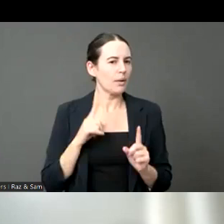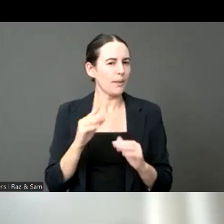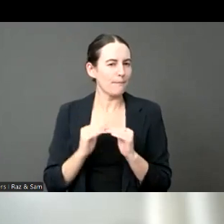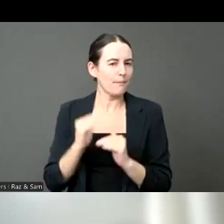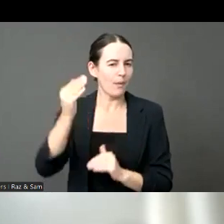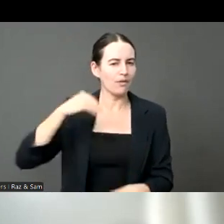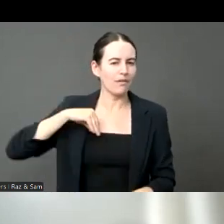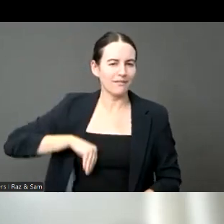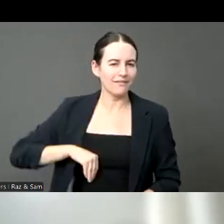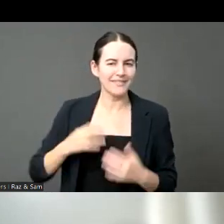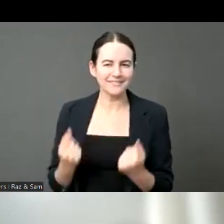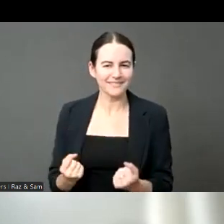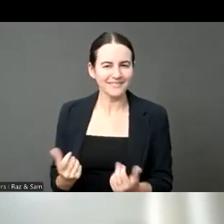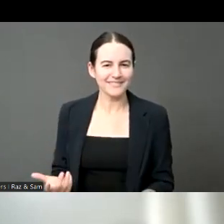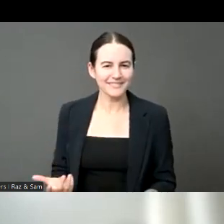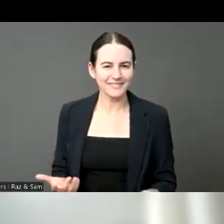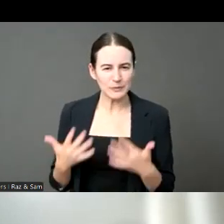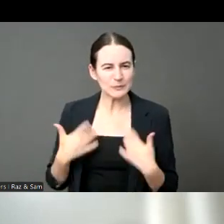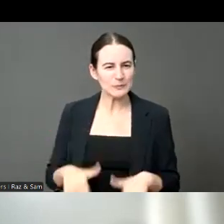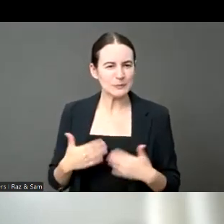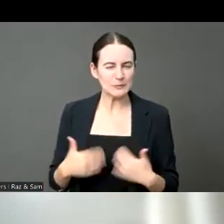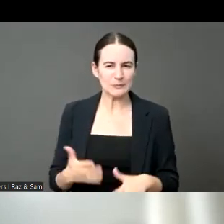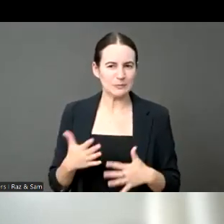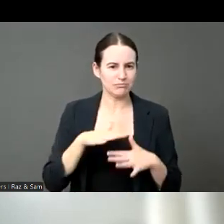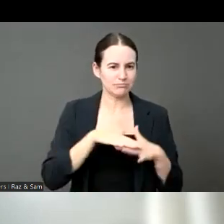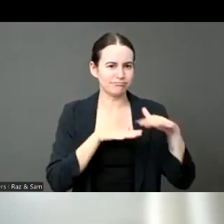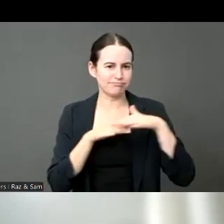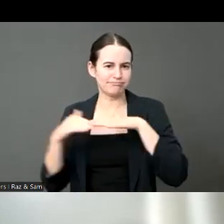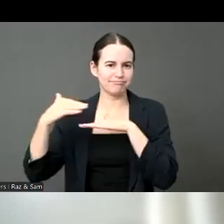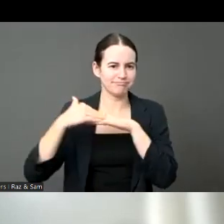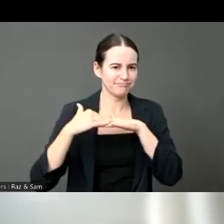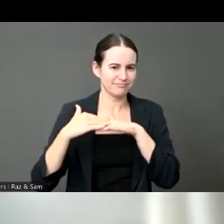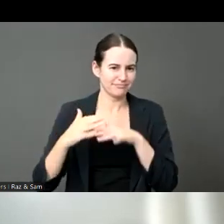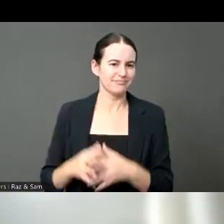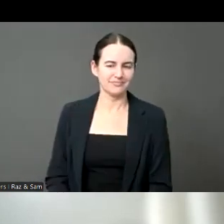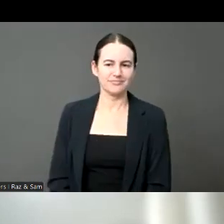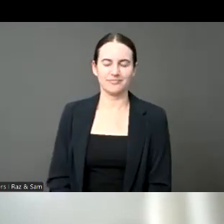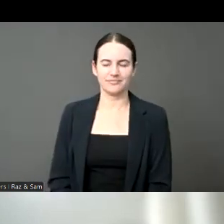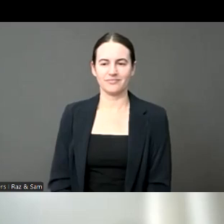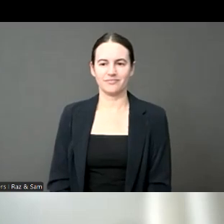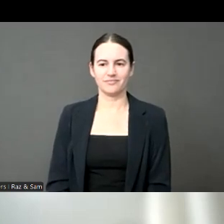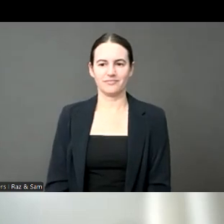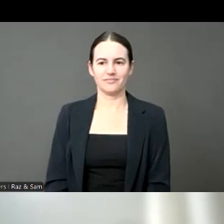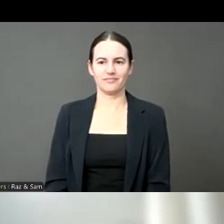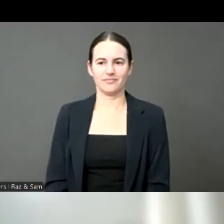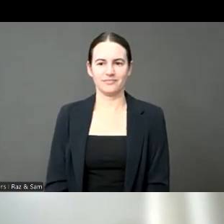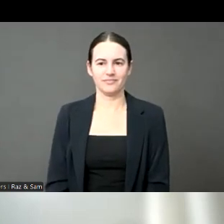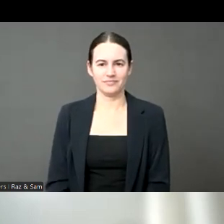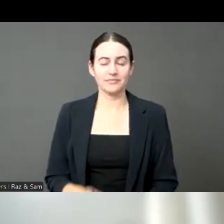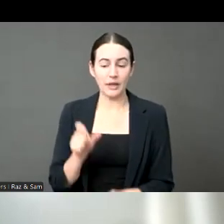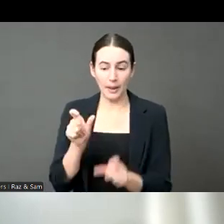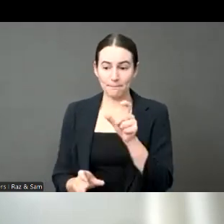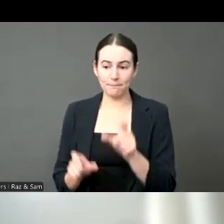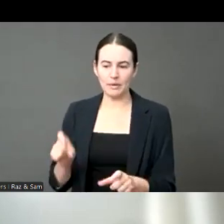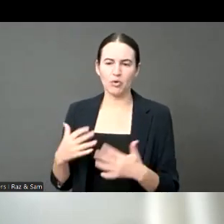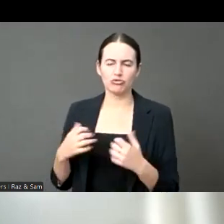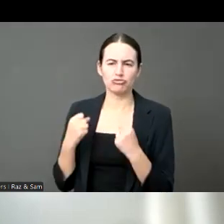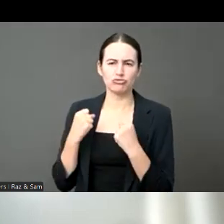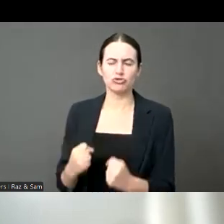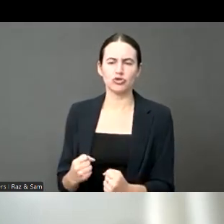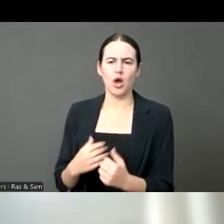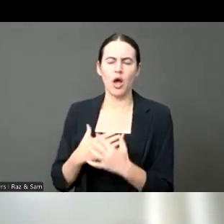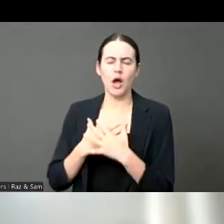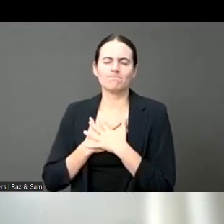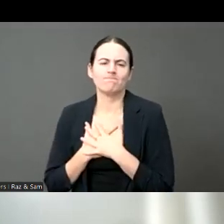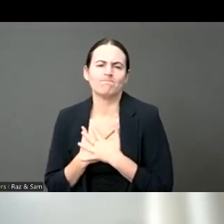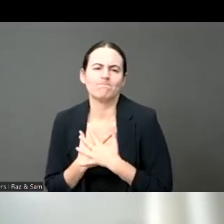financiamento governamental envolvendo o setor privado. Os benefícios são multifacetados para essa abordagem. Há pessoas que vão